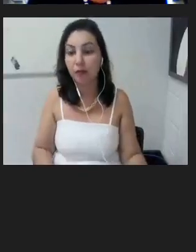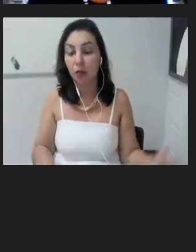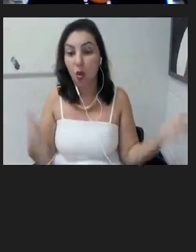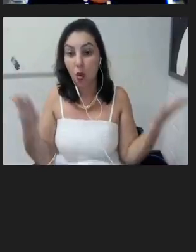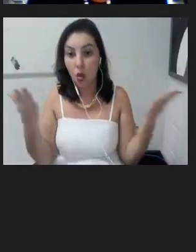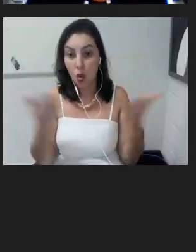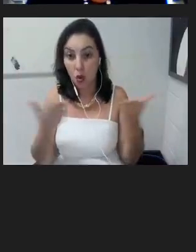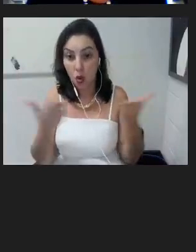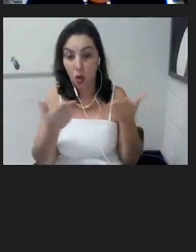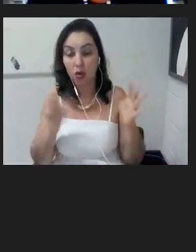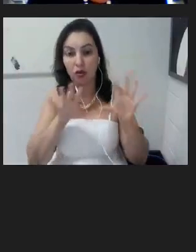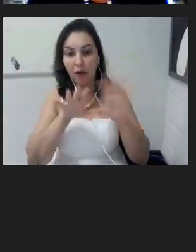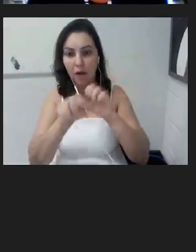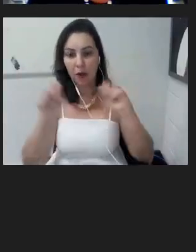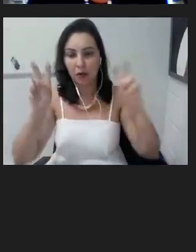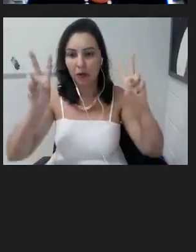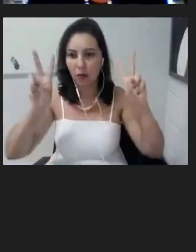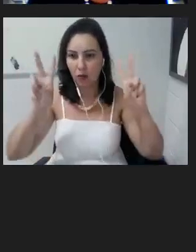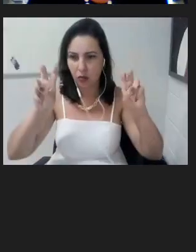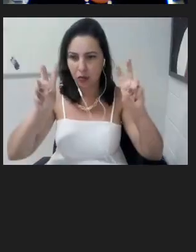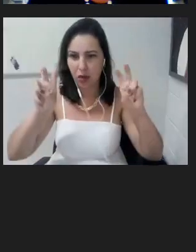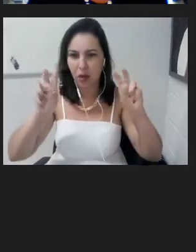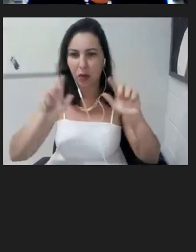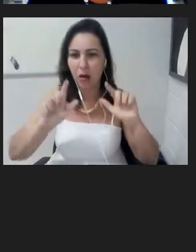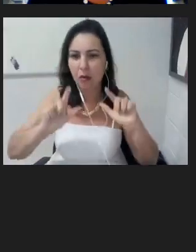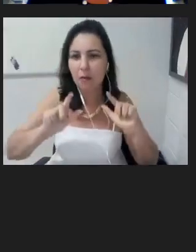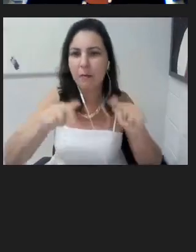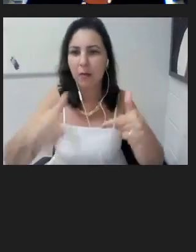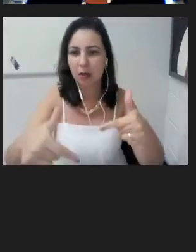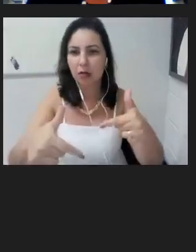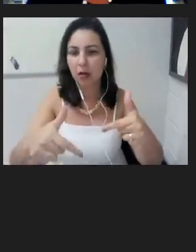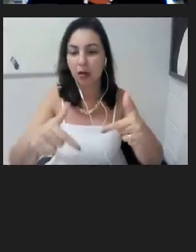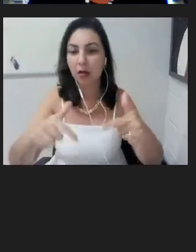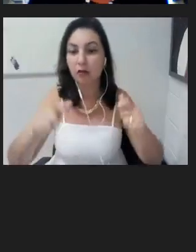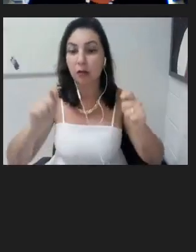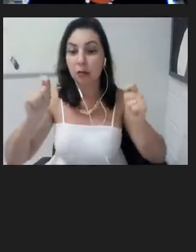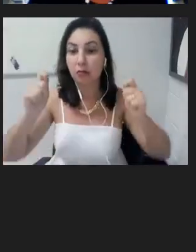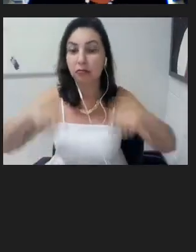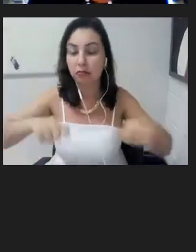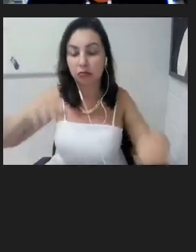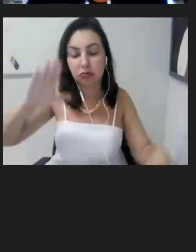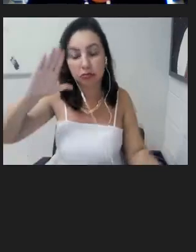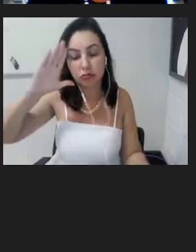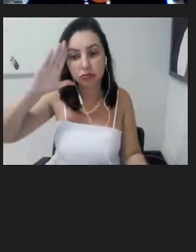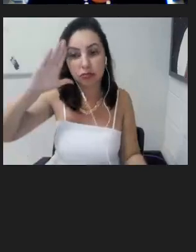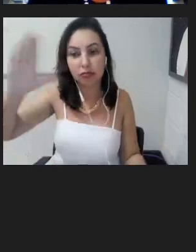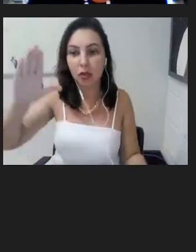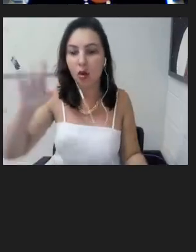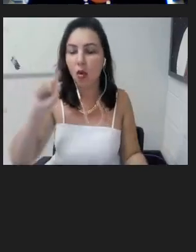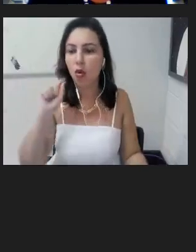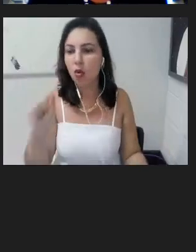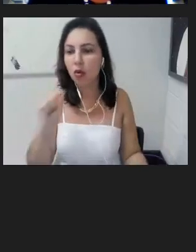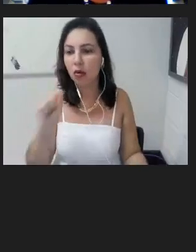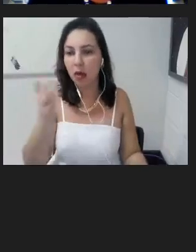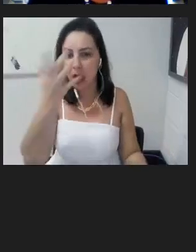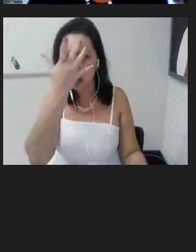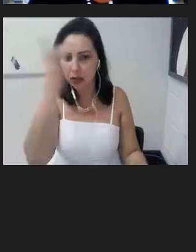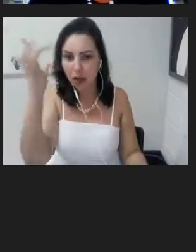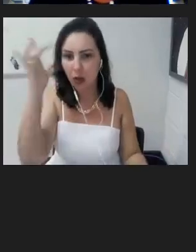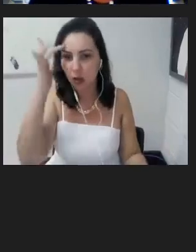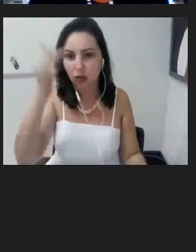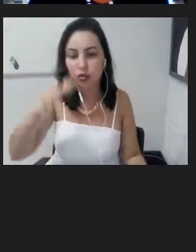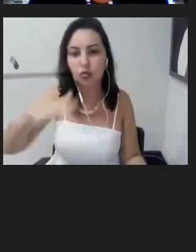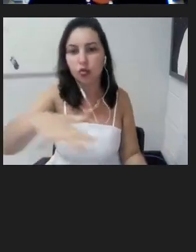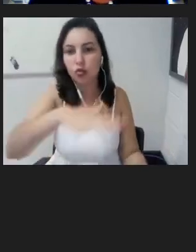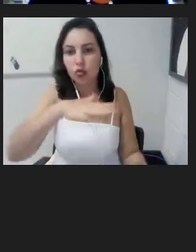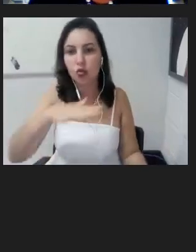formação, indique uma ação que você considera prioritária em relação à saúde mental no